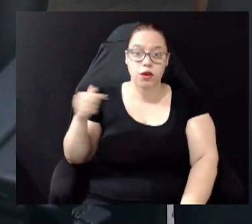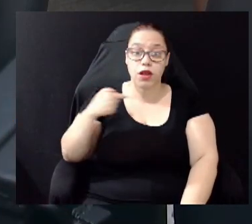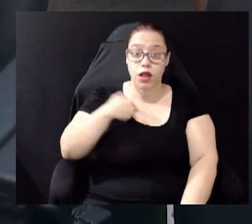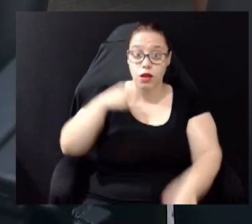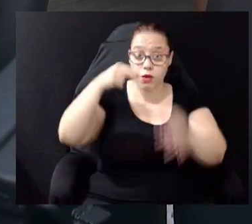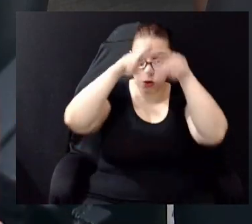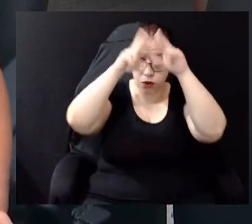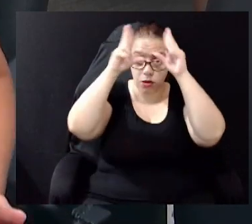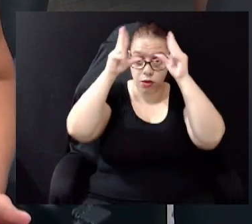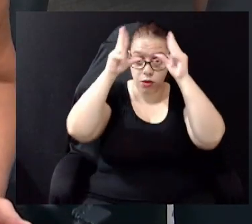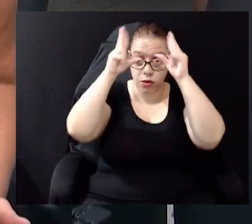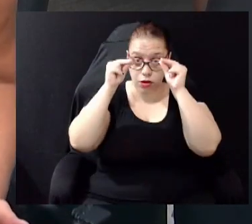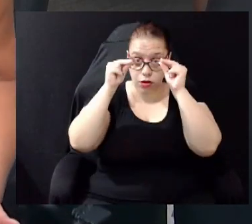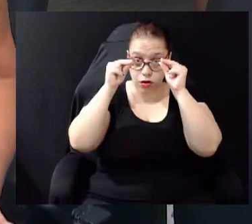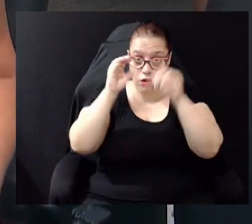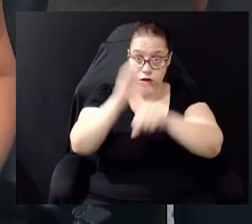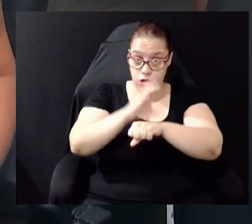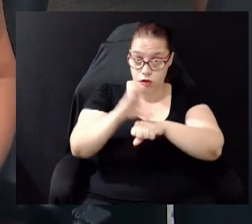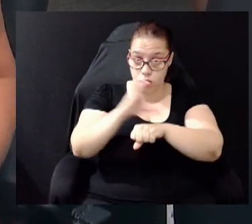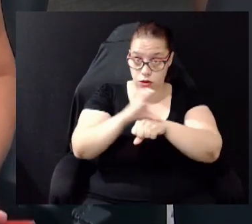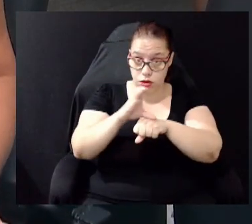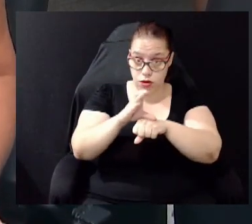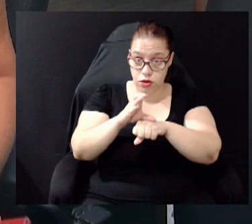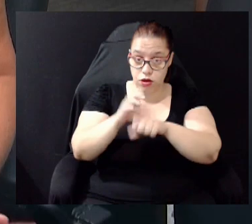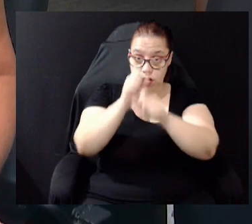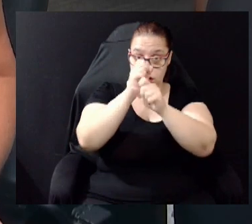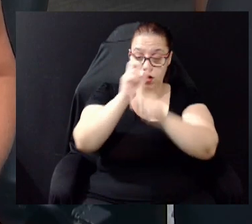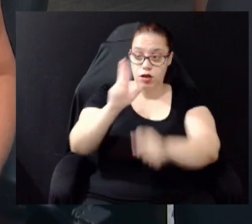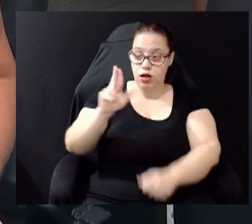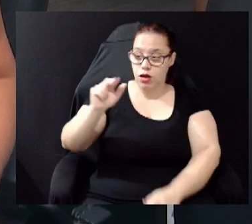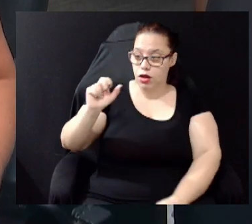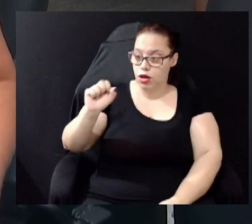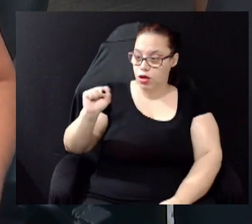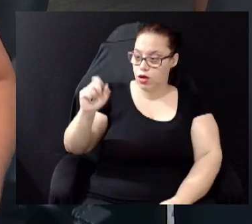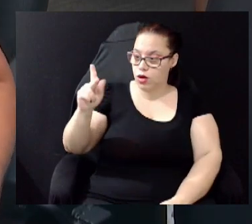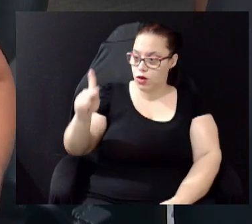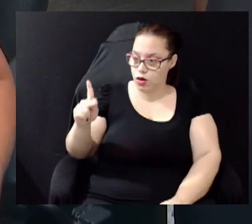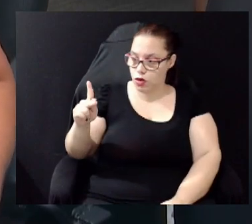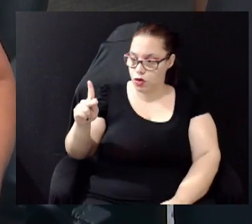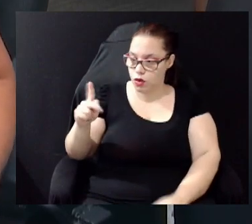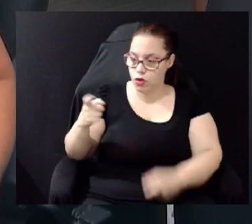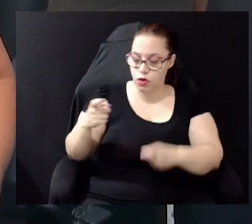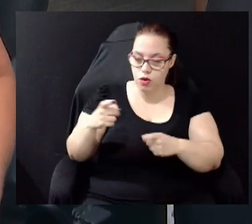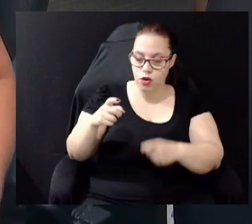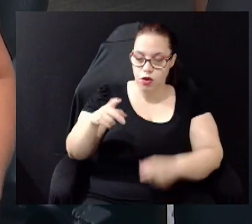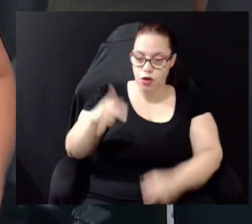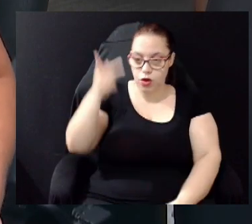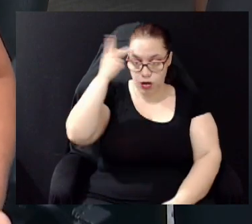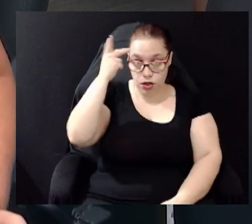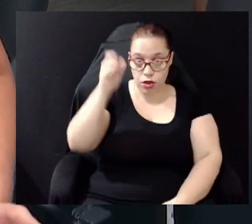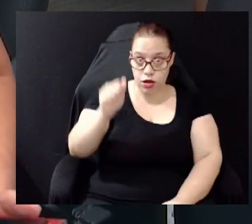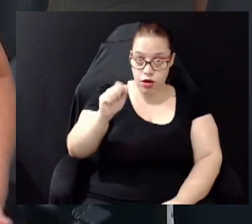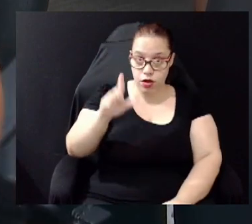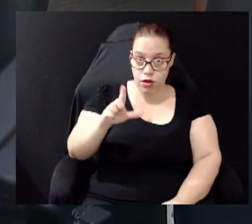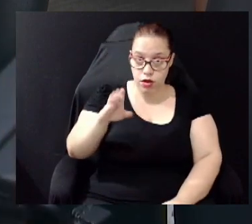curso do LACRE na USP, em São Paulo, com a doutora Albertina, tá? E da qual